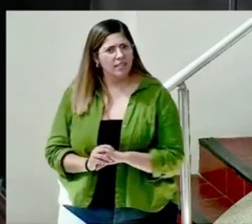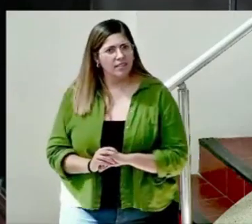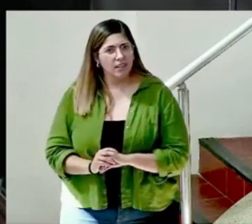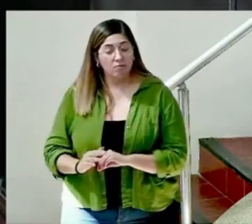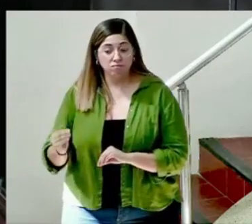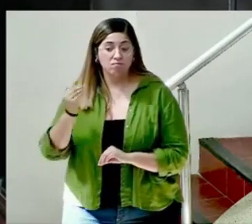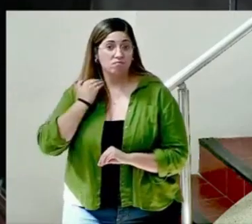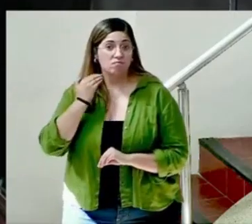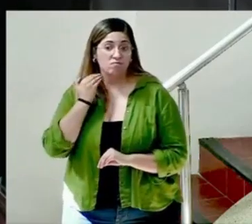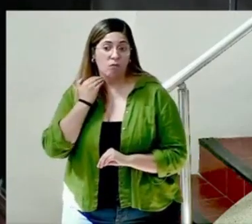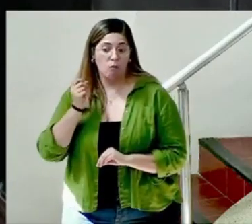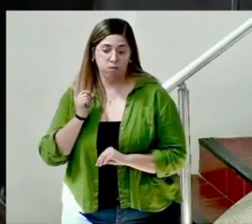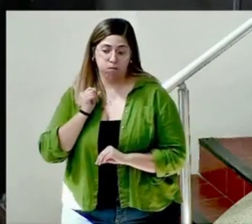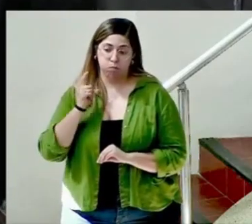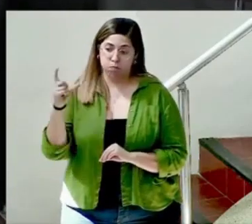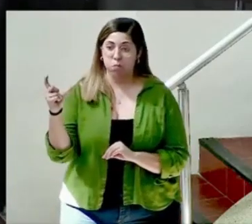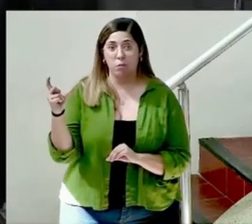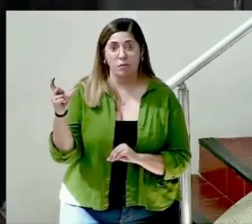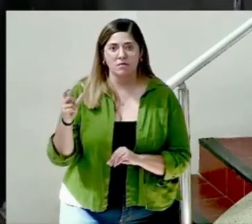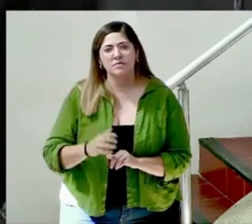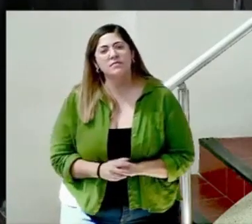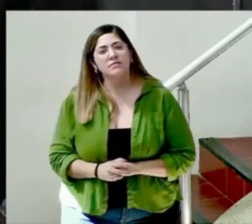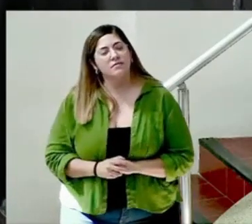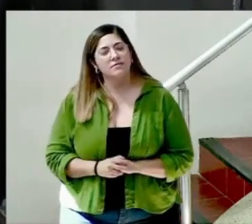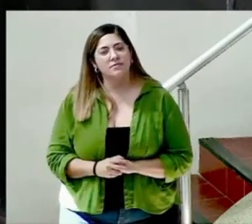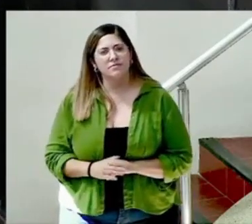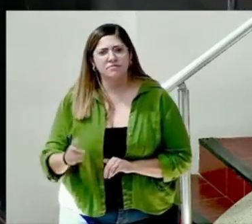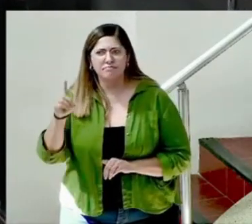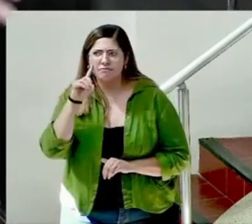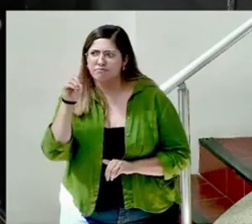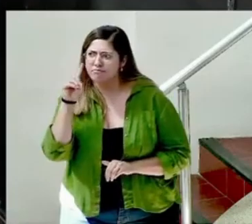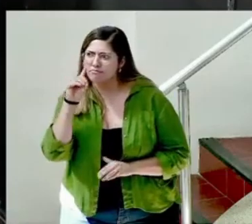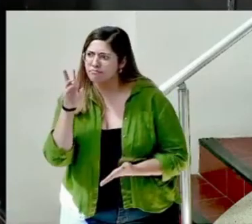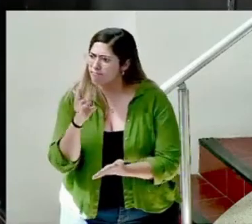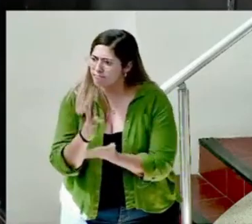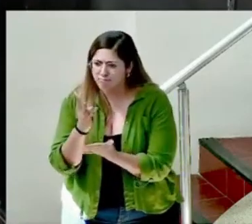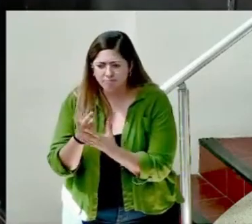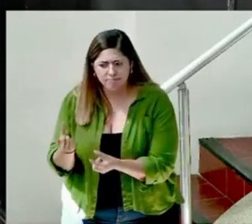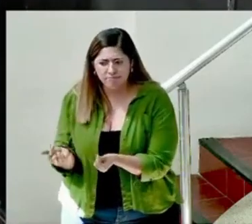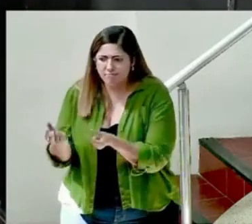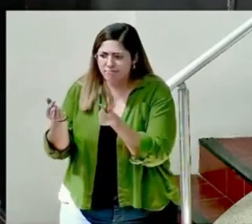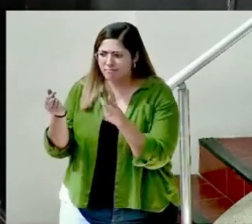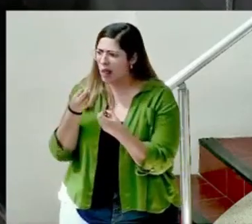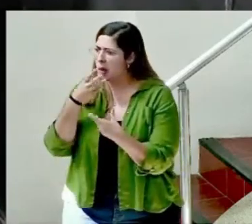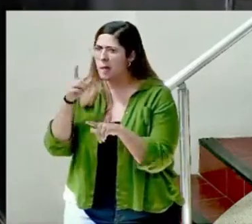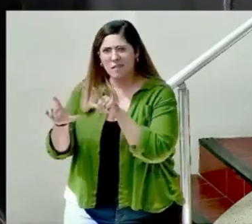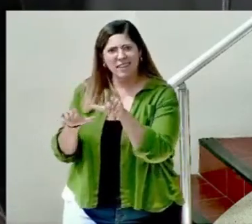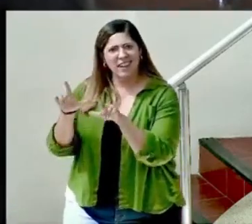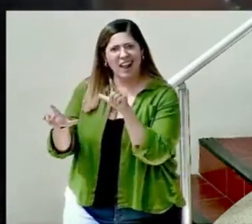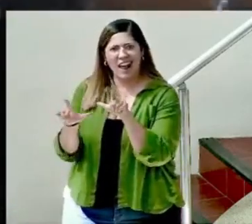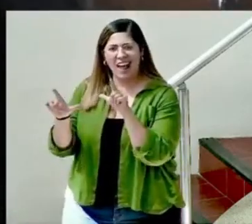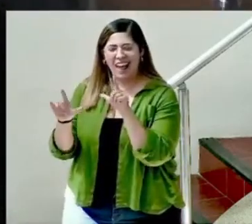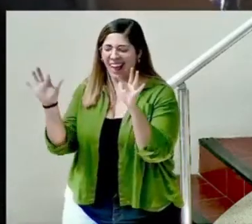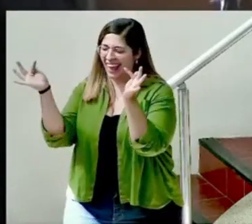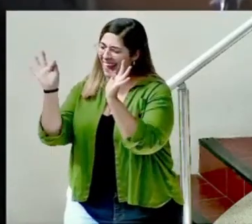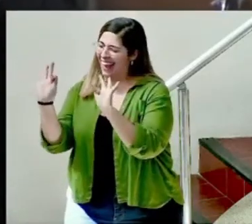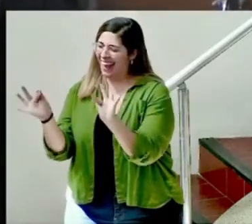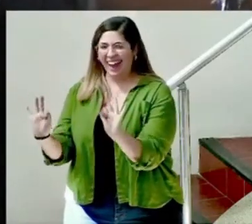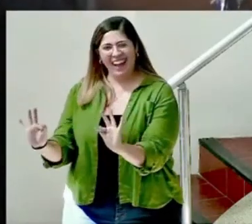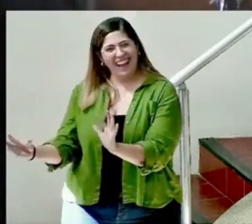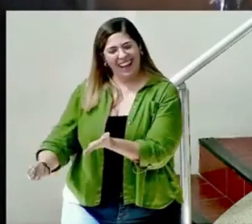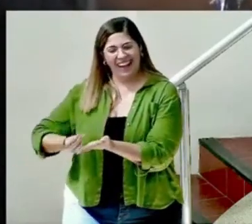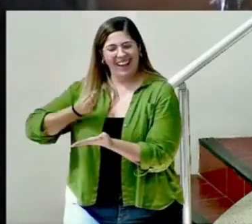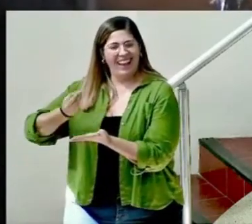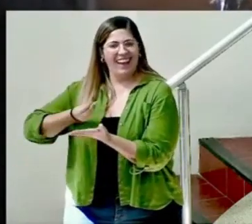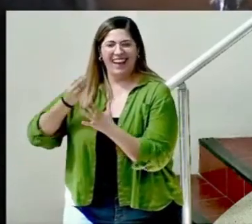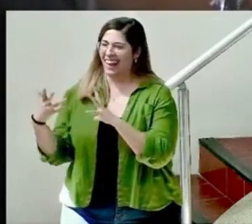conta bancária vai engordando a cada dia. E ele prospera, e ele se deleita com os prazeres da vida. E